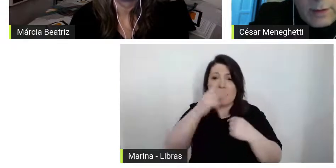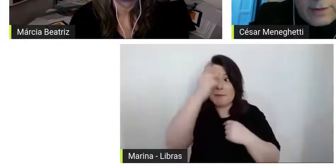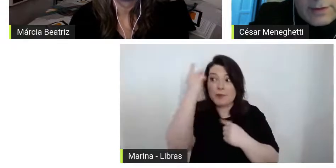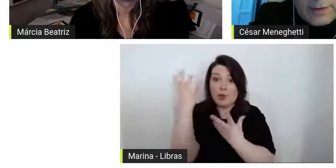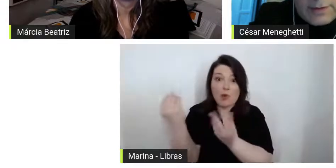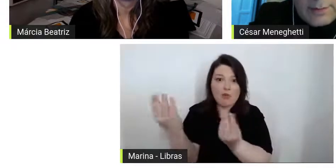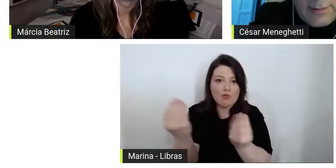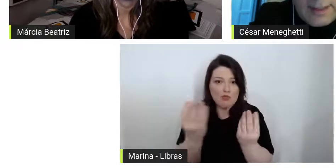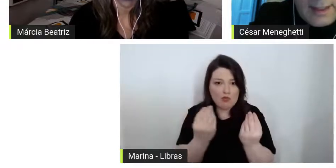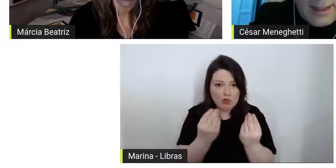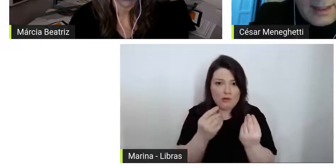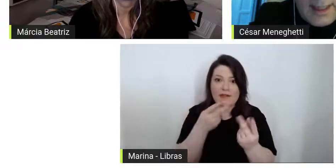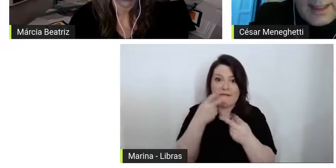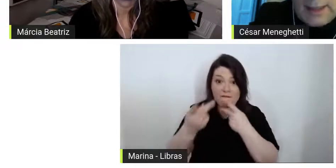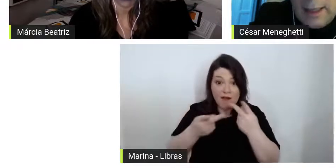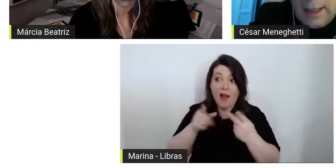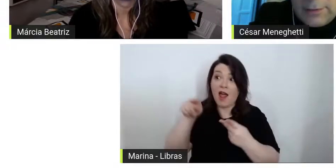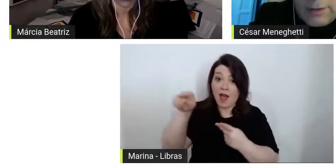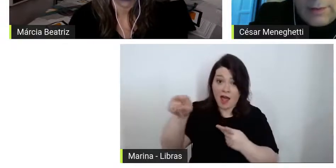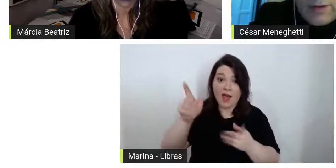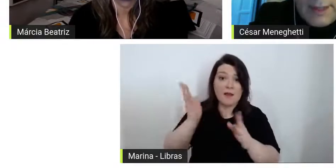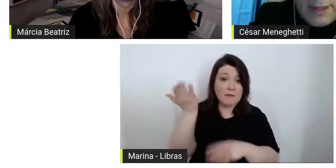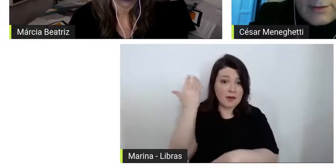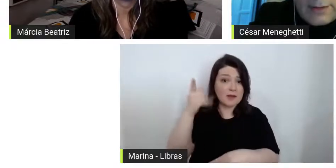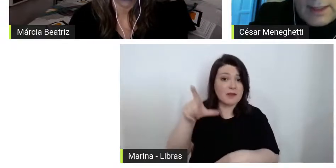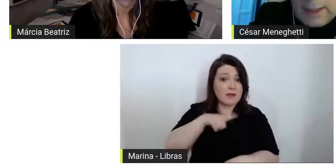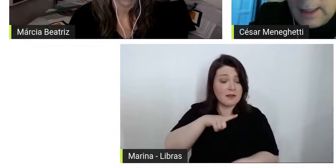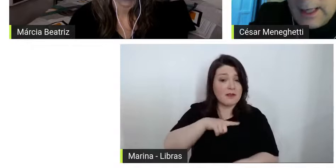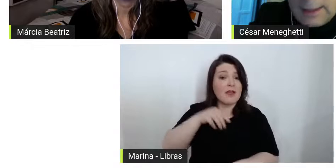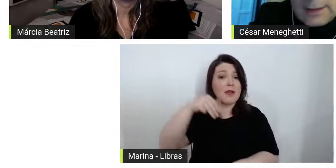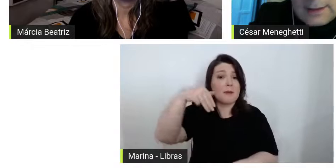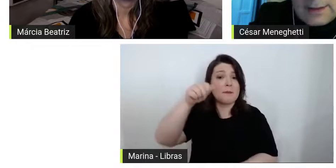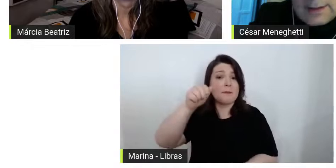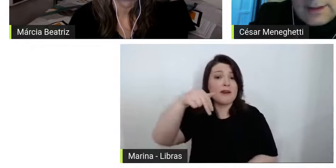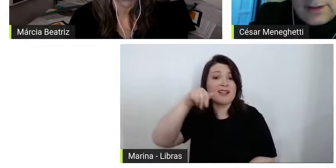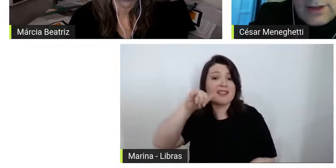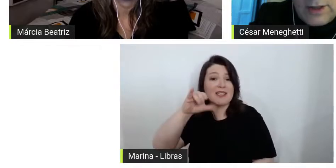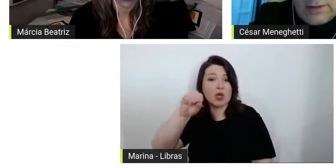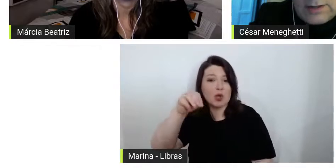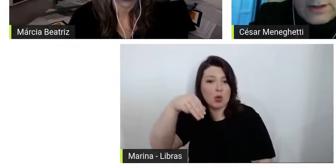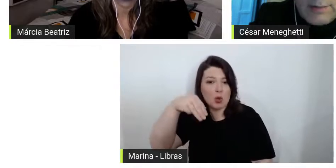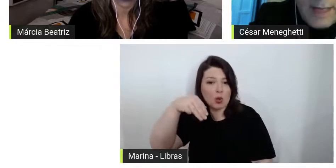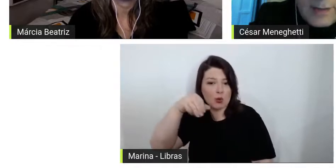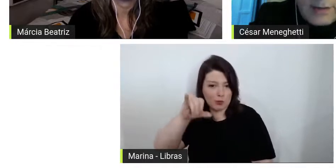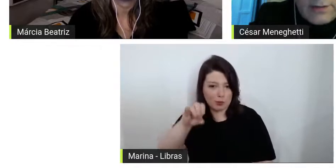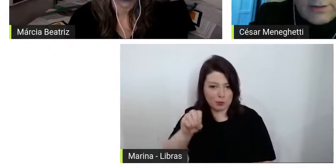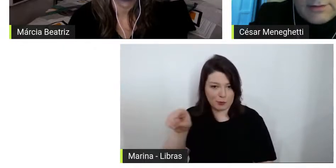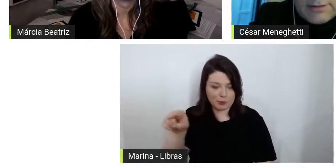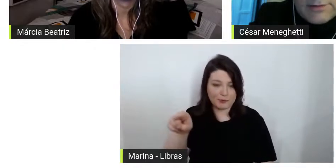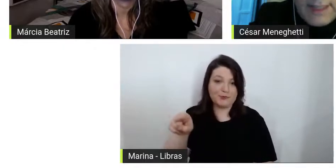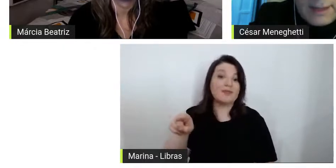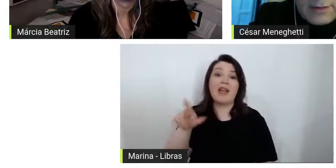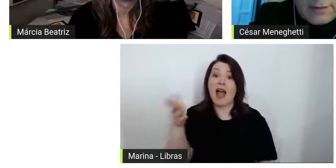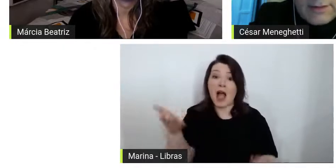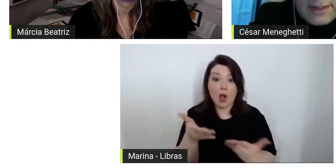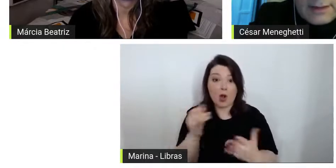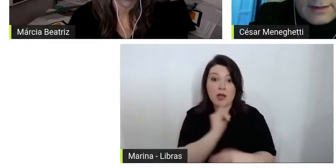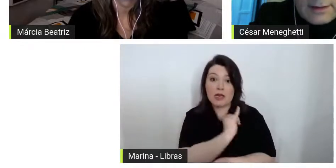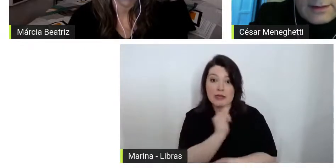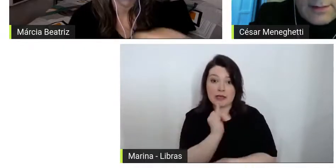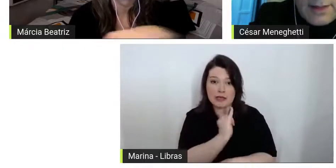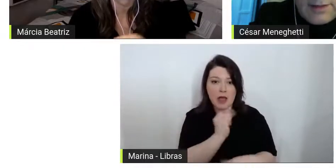de manicômios, que na Itália foram abolidos graças a esse médico